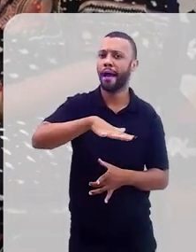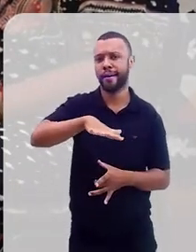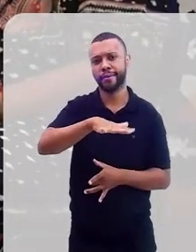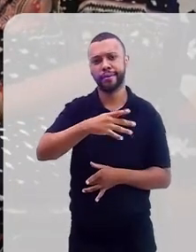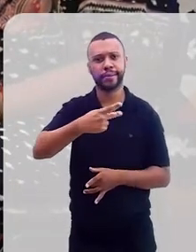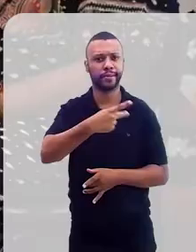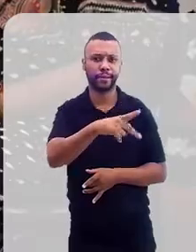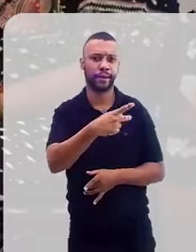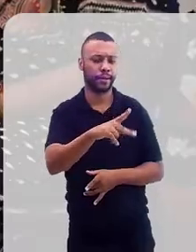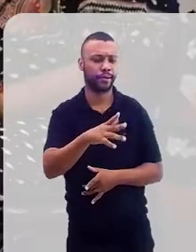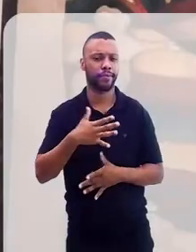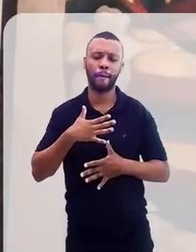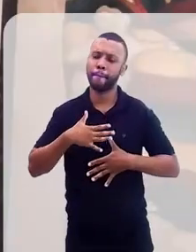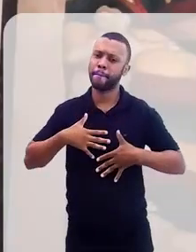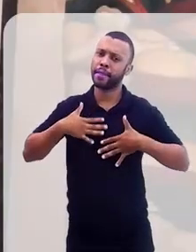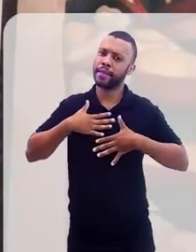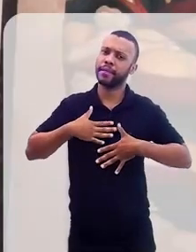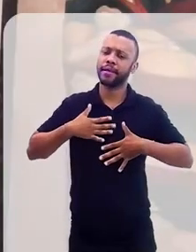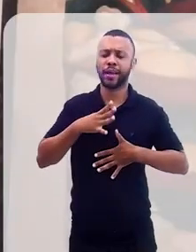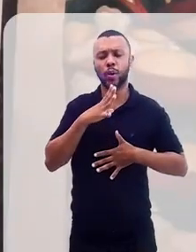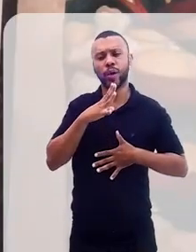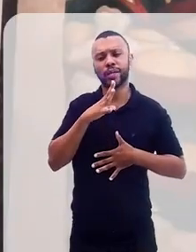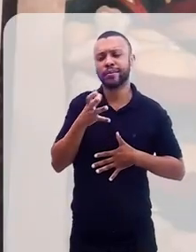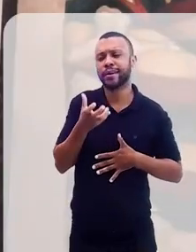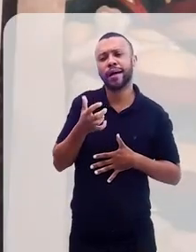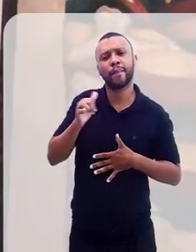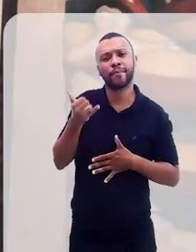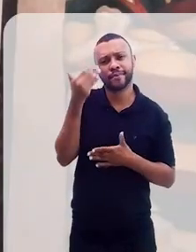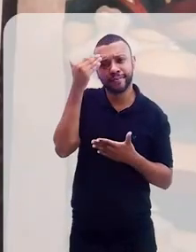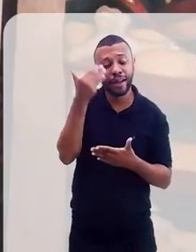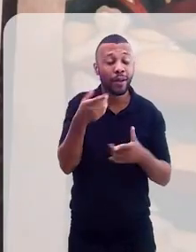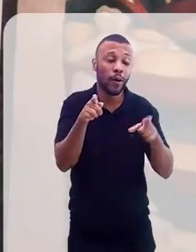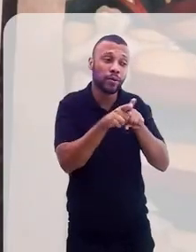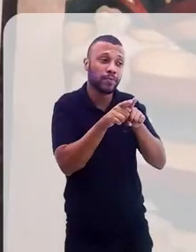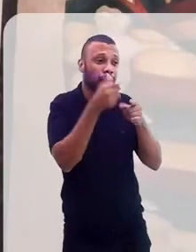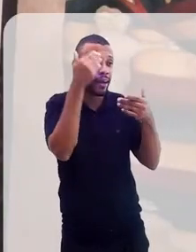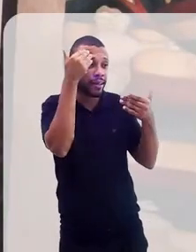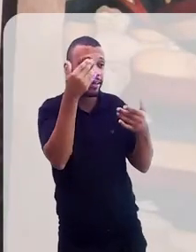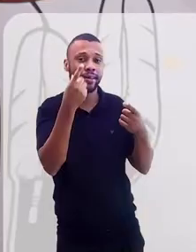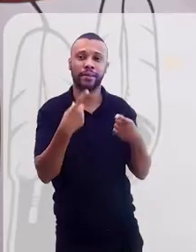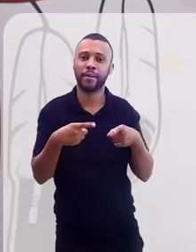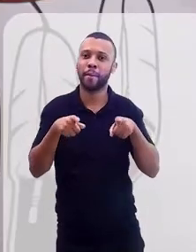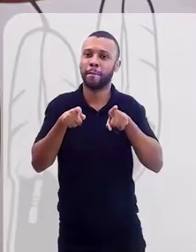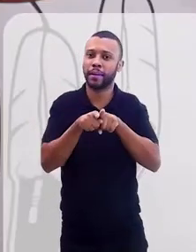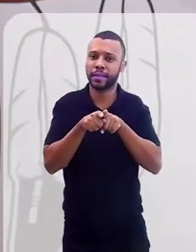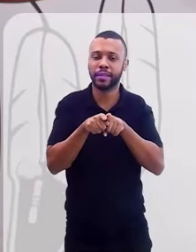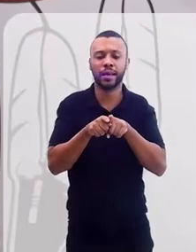né? Para a gente conhecer um pouco mais. Então, quero te agradecer.